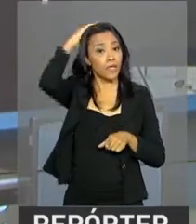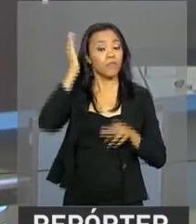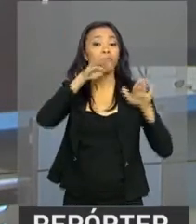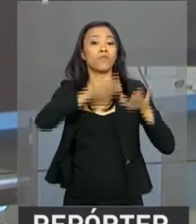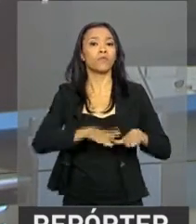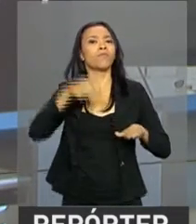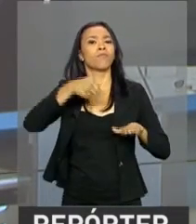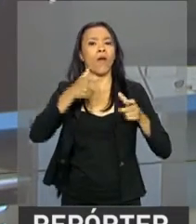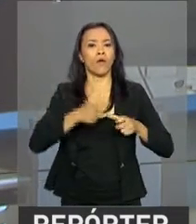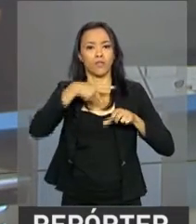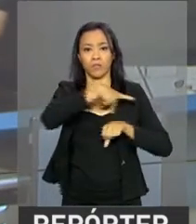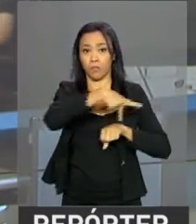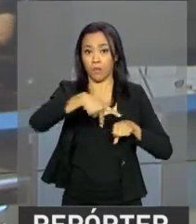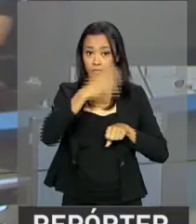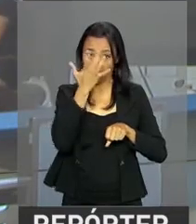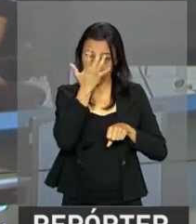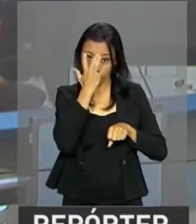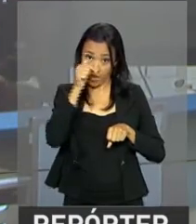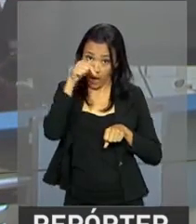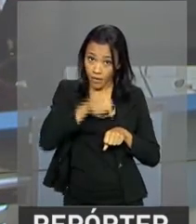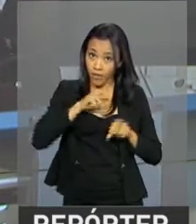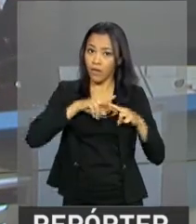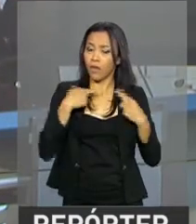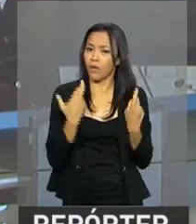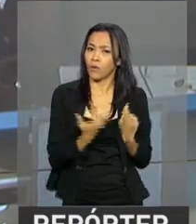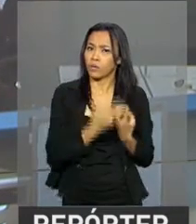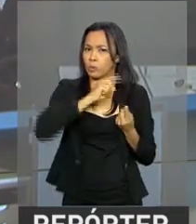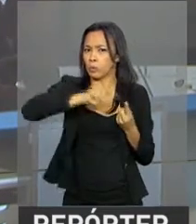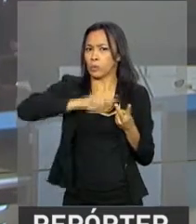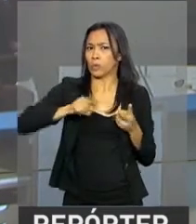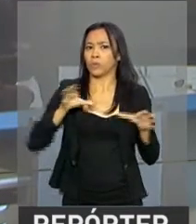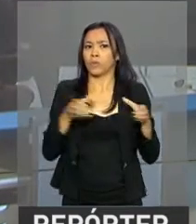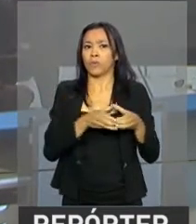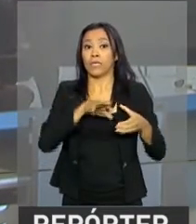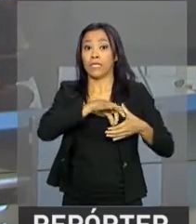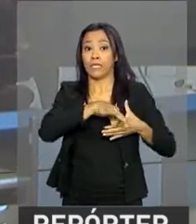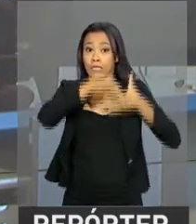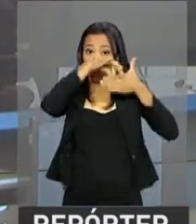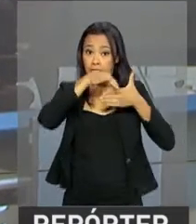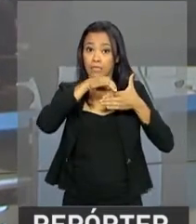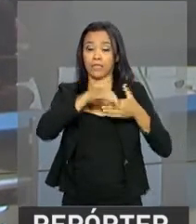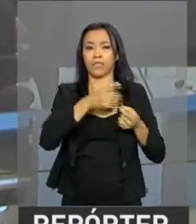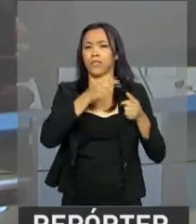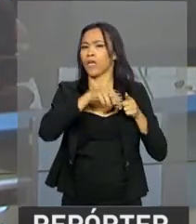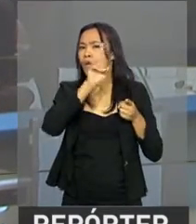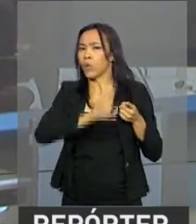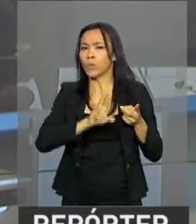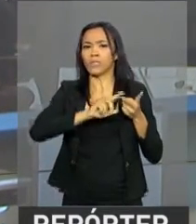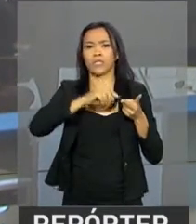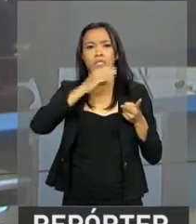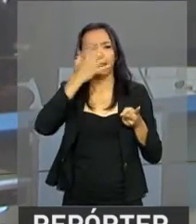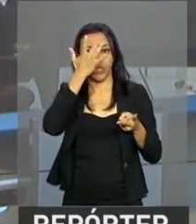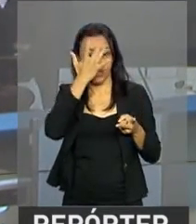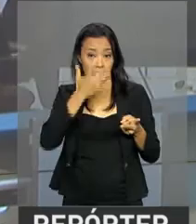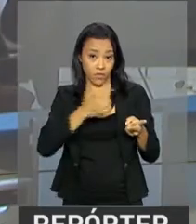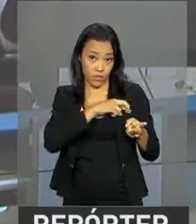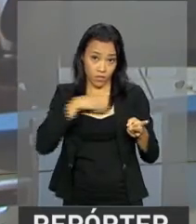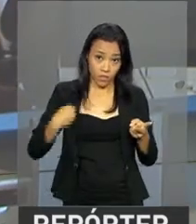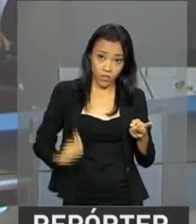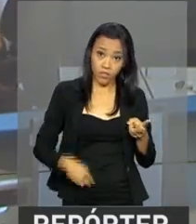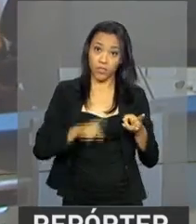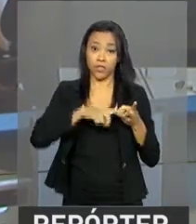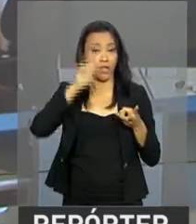semana na Índia, onde se reuniu com os líderes dos países do BRICS, grupo que reúne também Rússia, China e África do Sul.